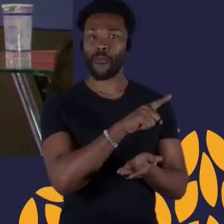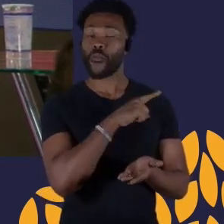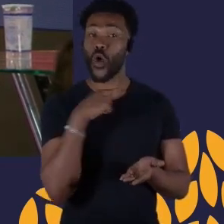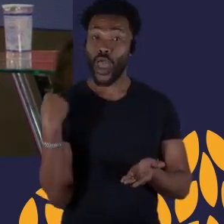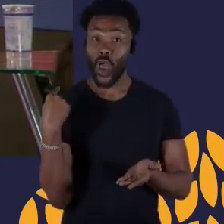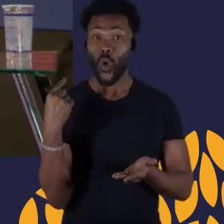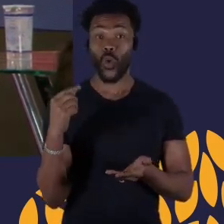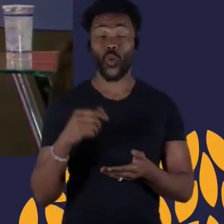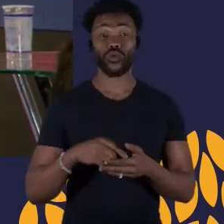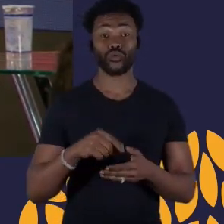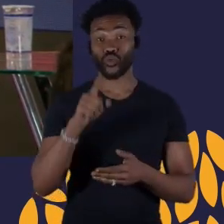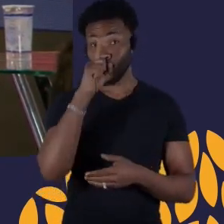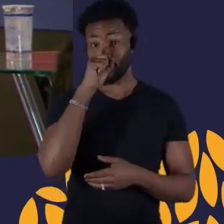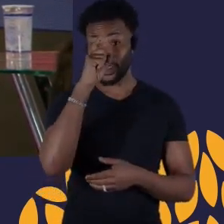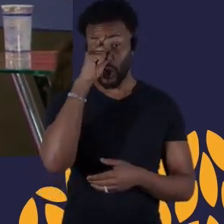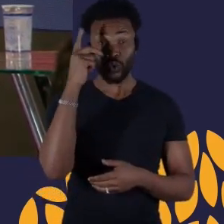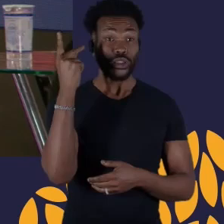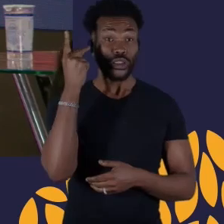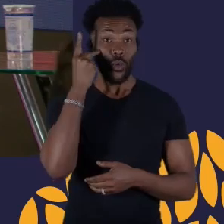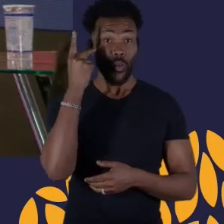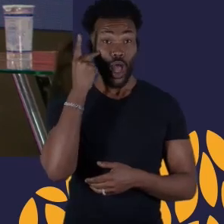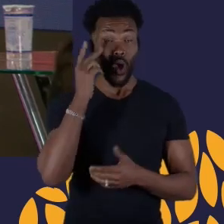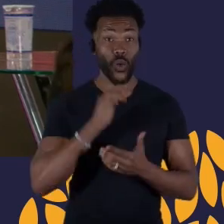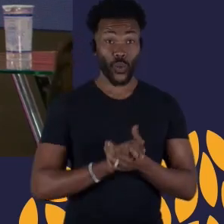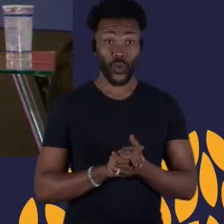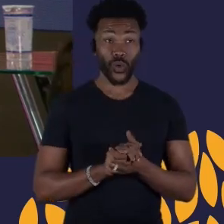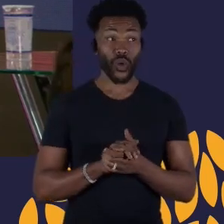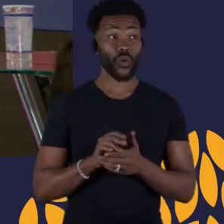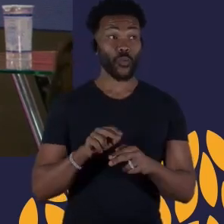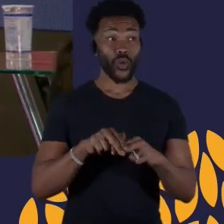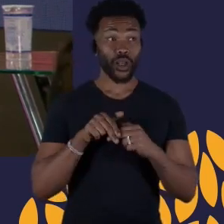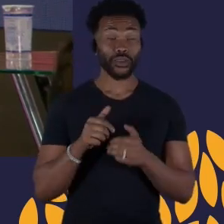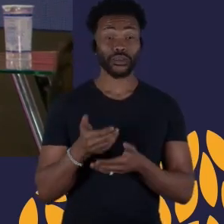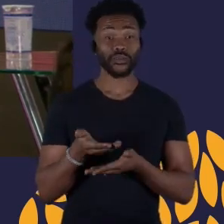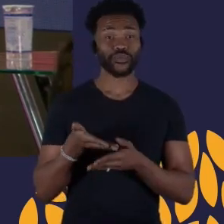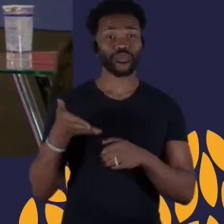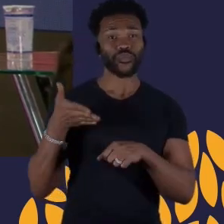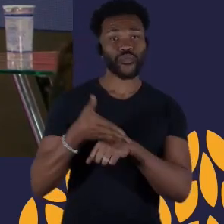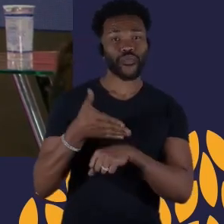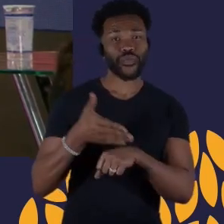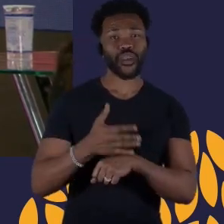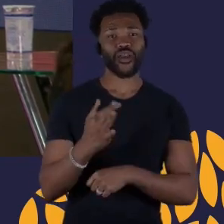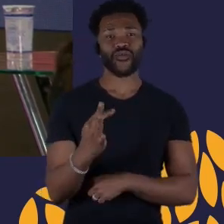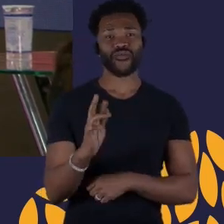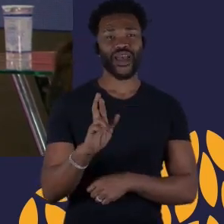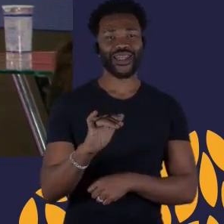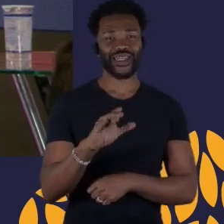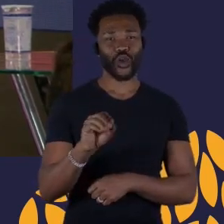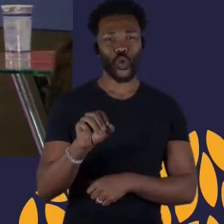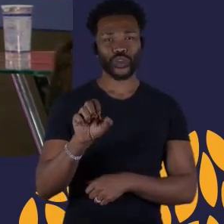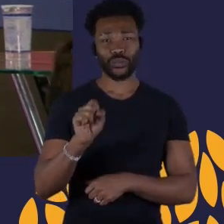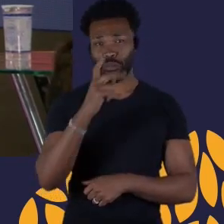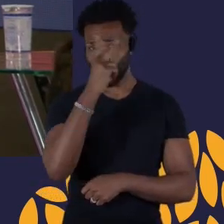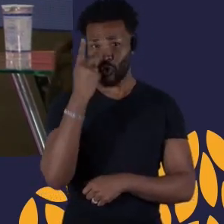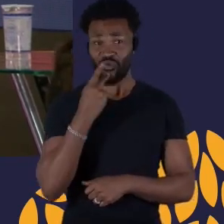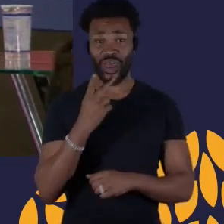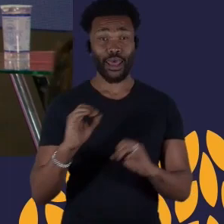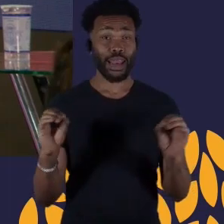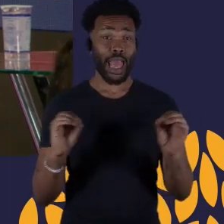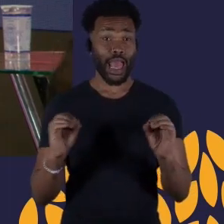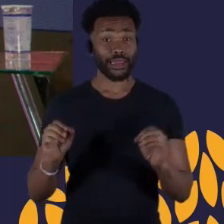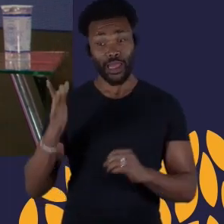São Paulo por interações farmacológicas com warfarínicos. E ninguém quer falar disso. Não